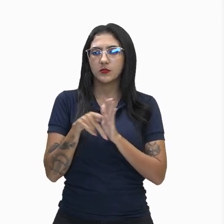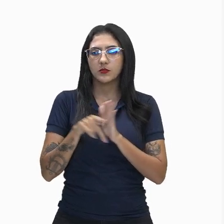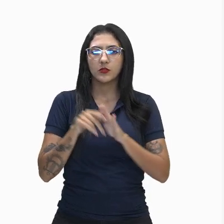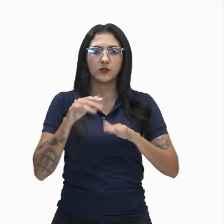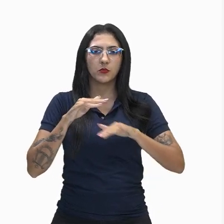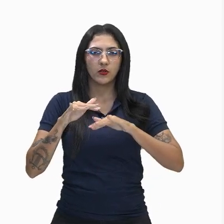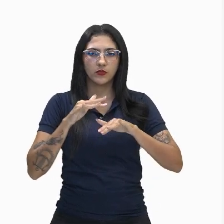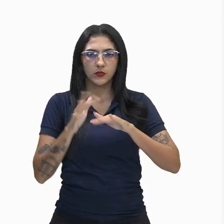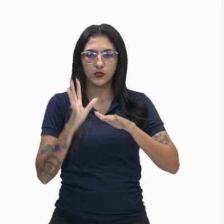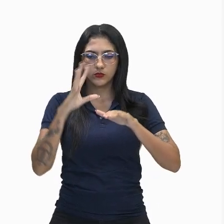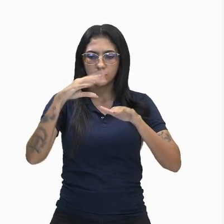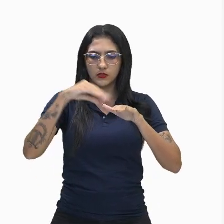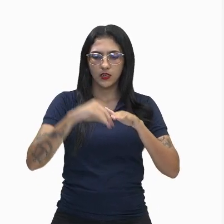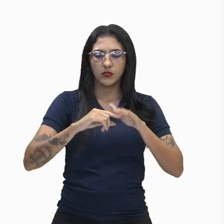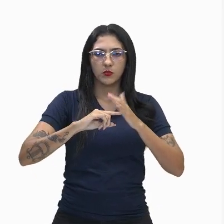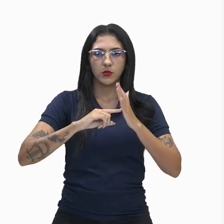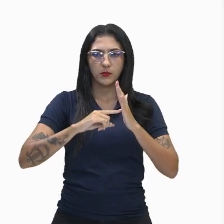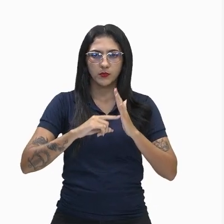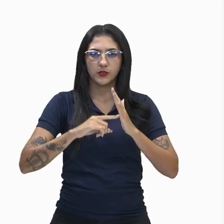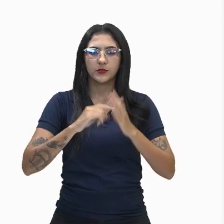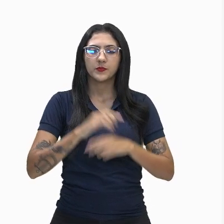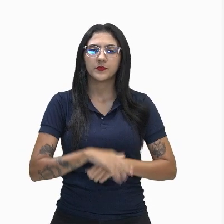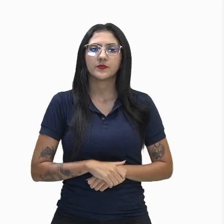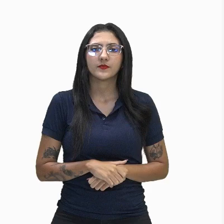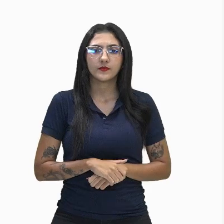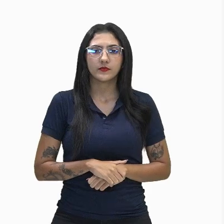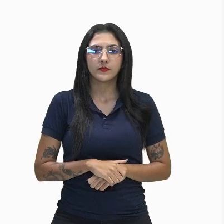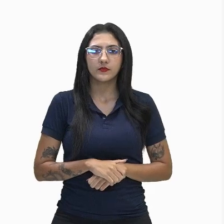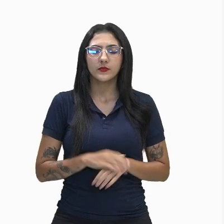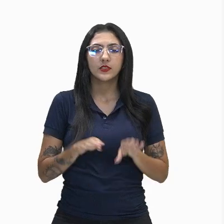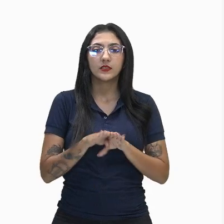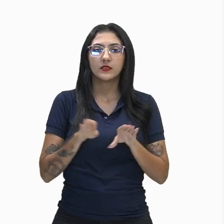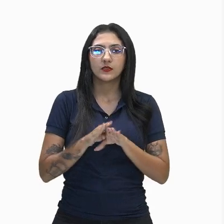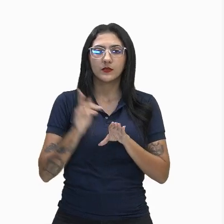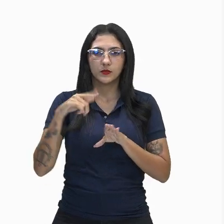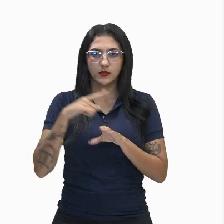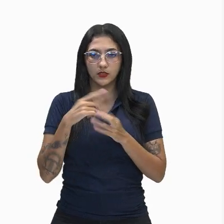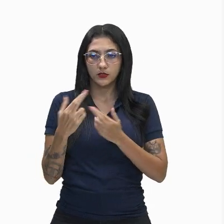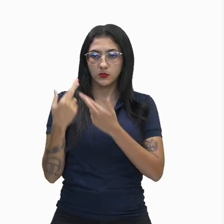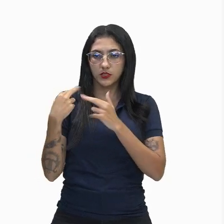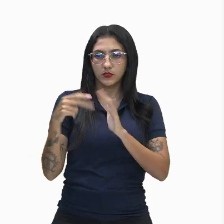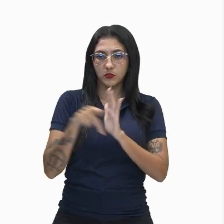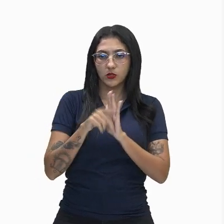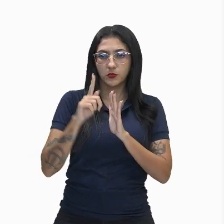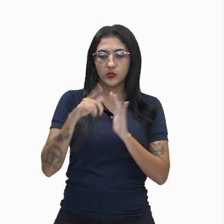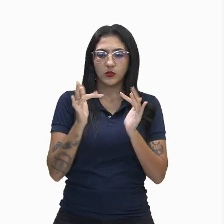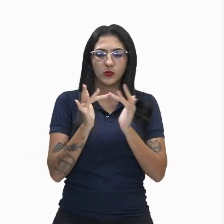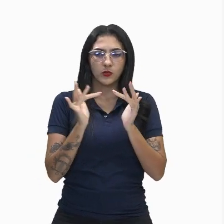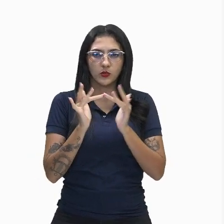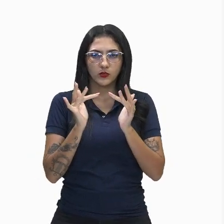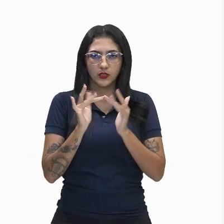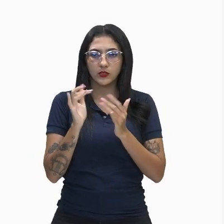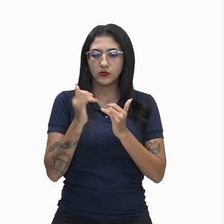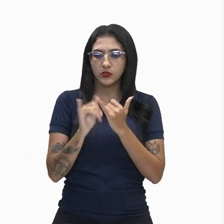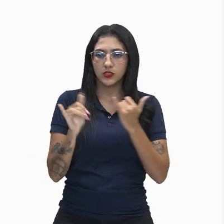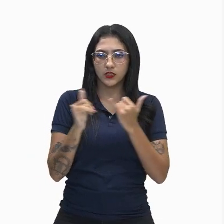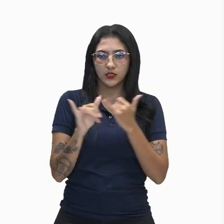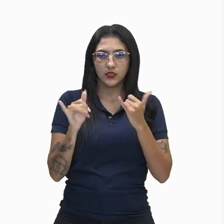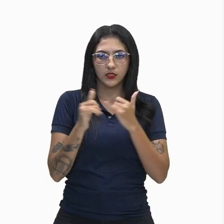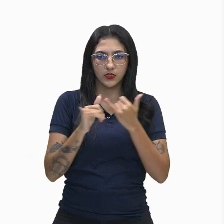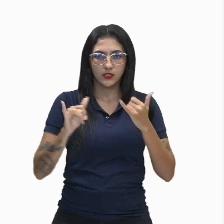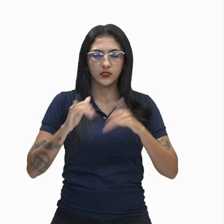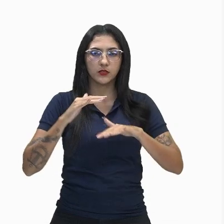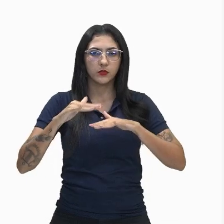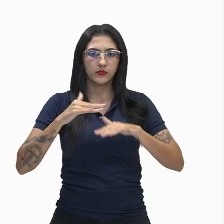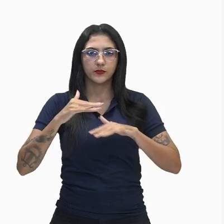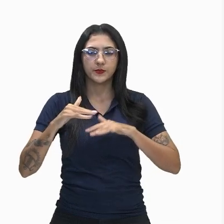baixo do pistão em rotação, sendo a responsável por transmitir essa energia para o sistema de tração do